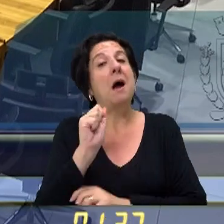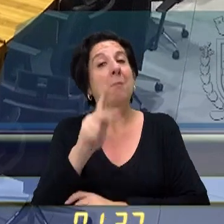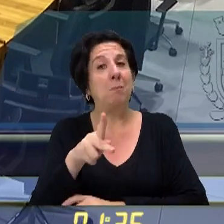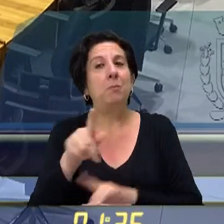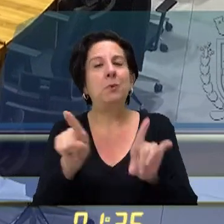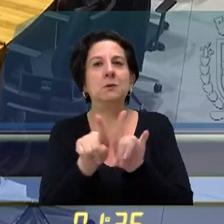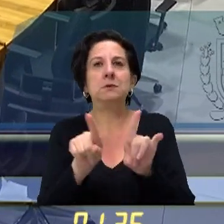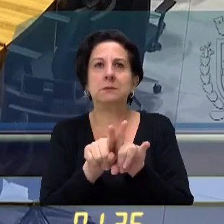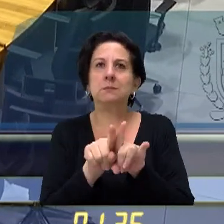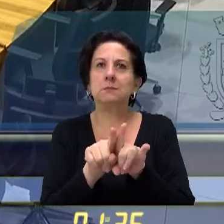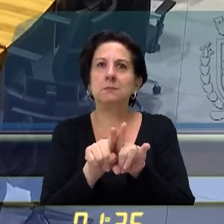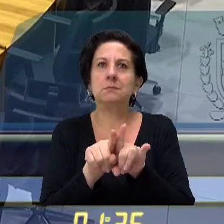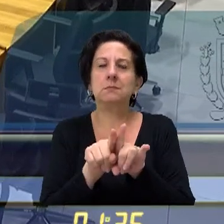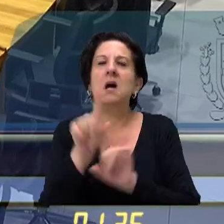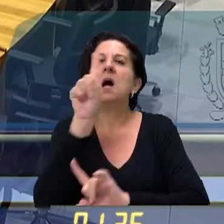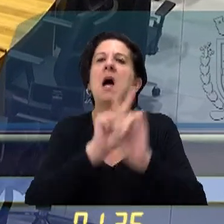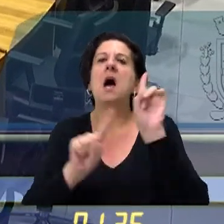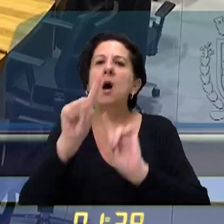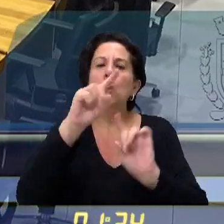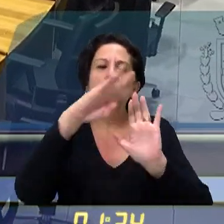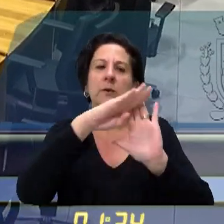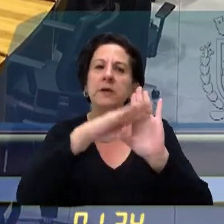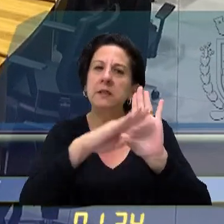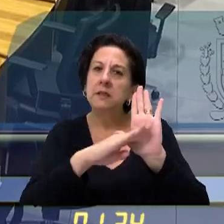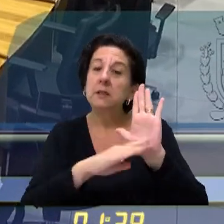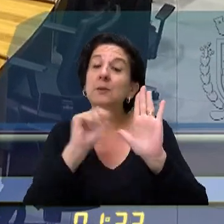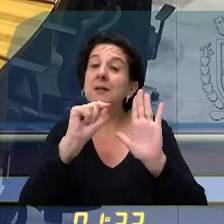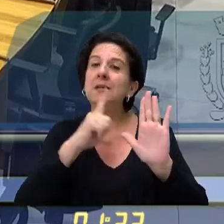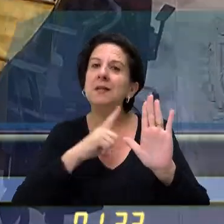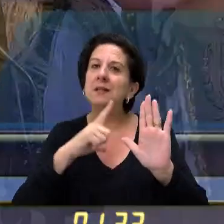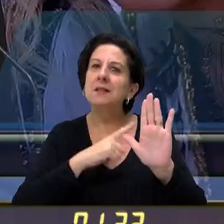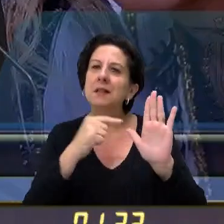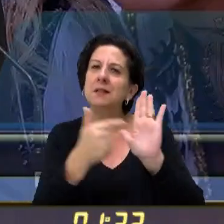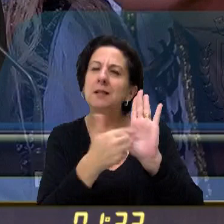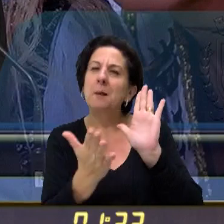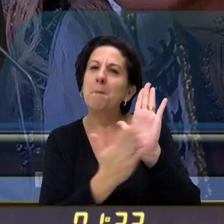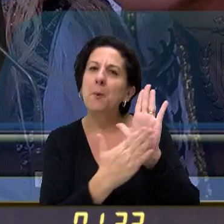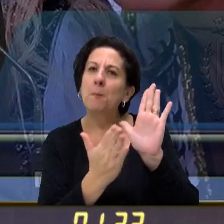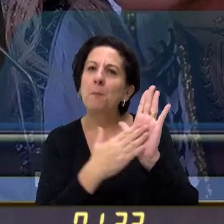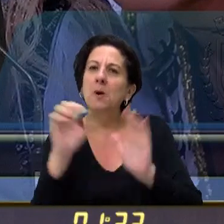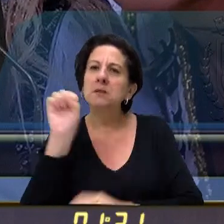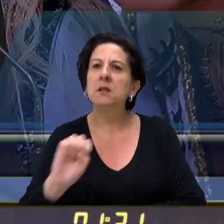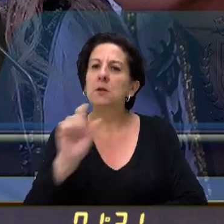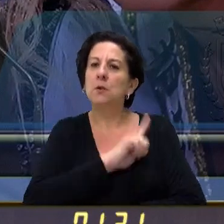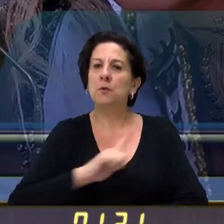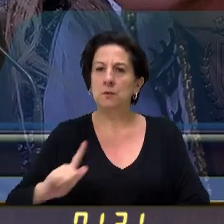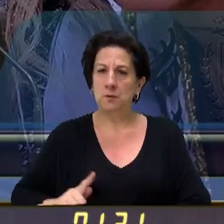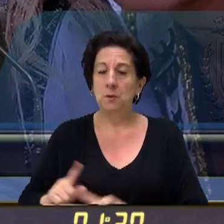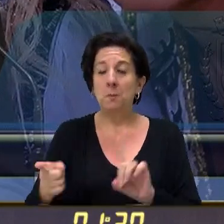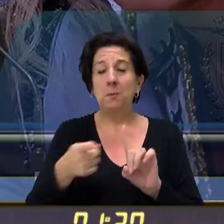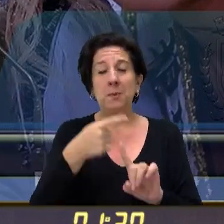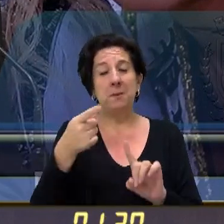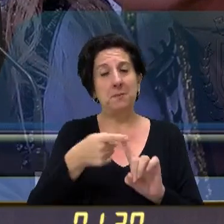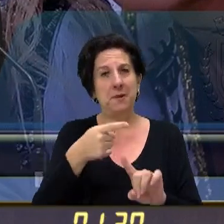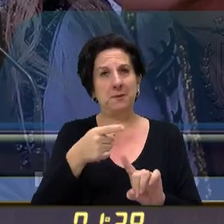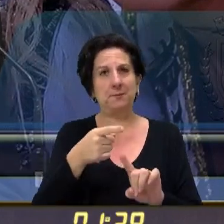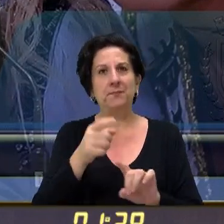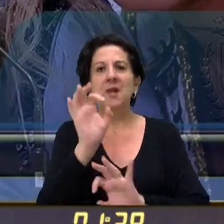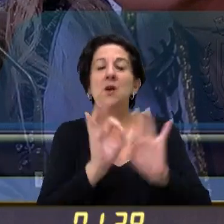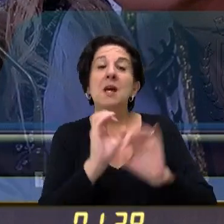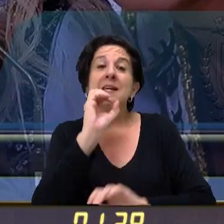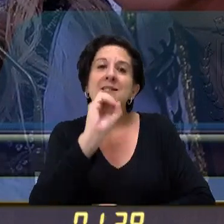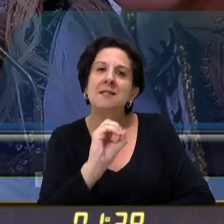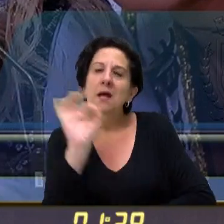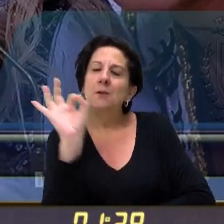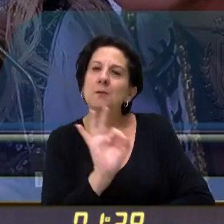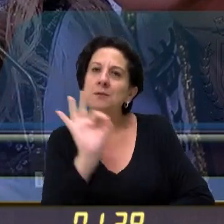inativos. Alguns itens que constam desse pacote de intenções do governo Leite. Primeiro, reajuste zero